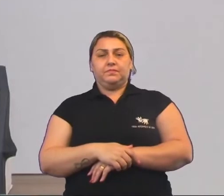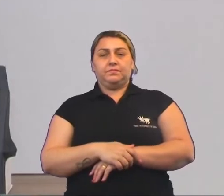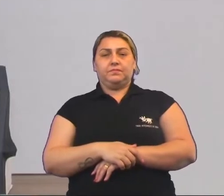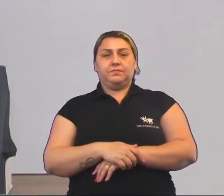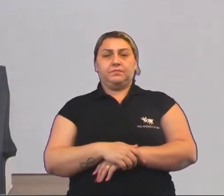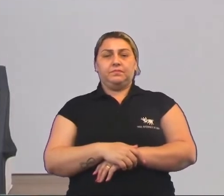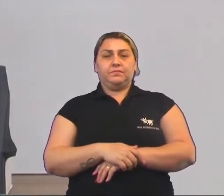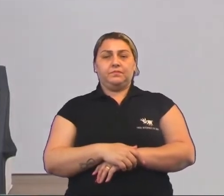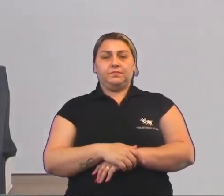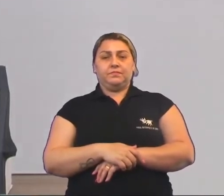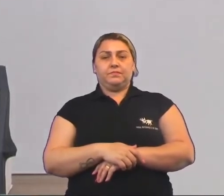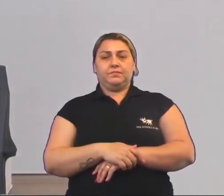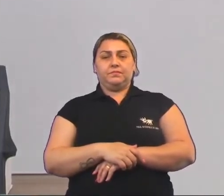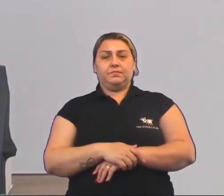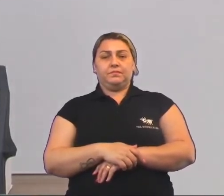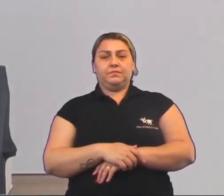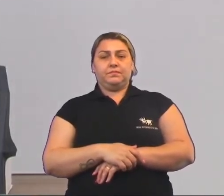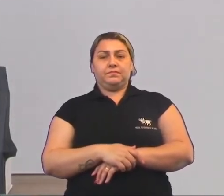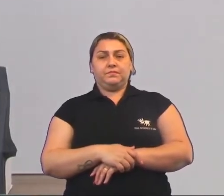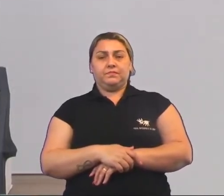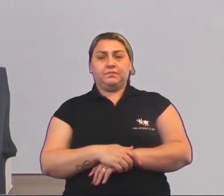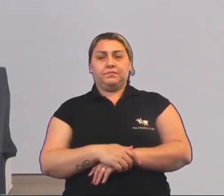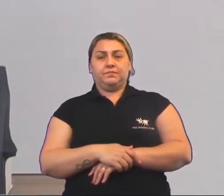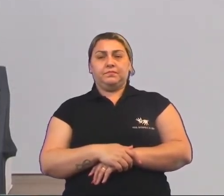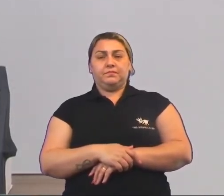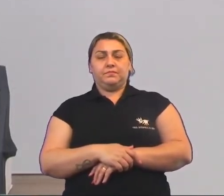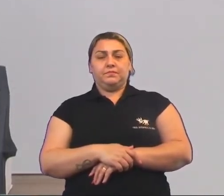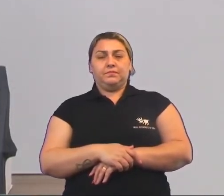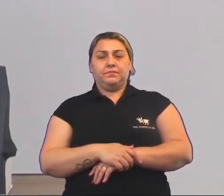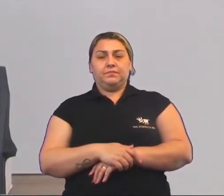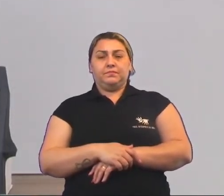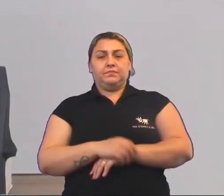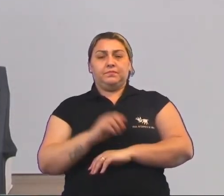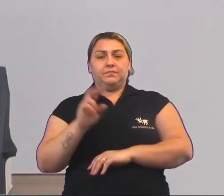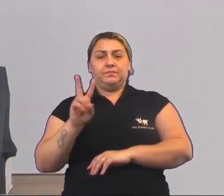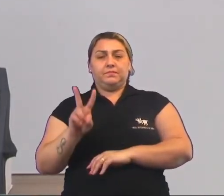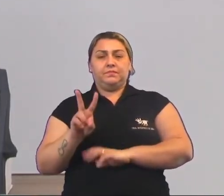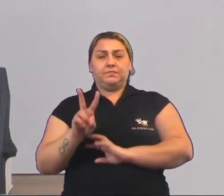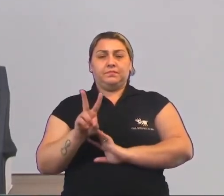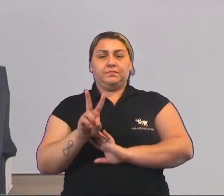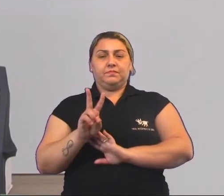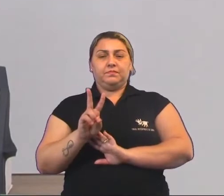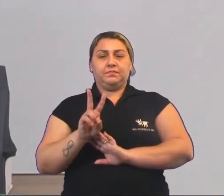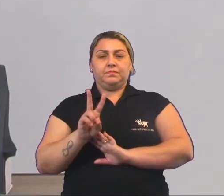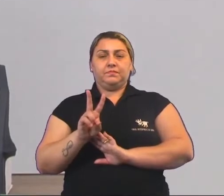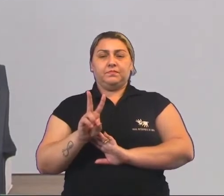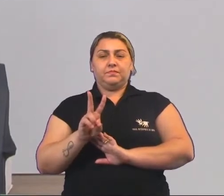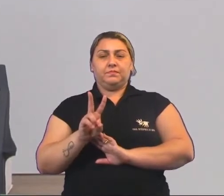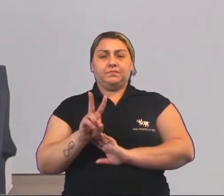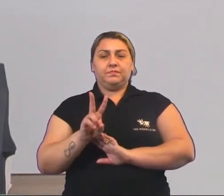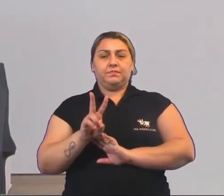tarde. Vamos registrar aqui? 8, vai passar 1...